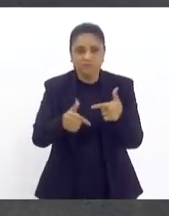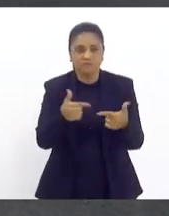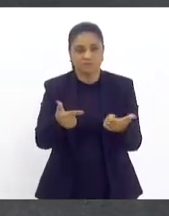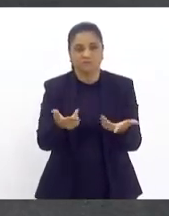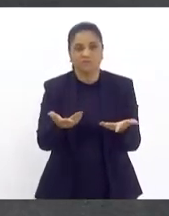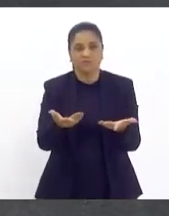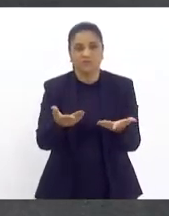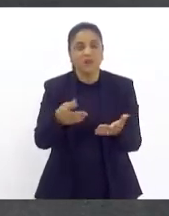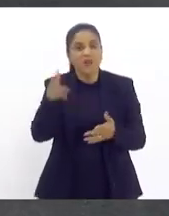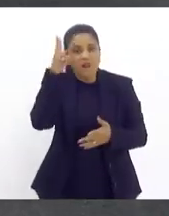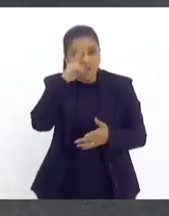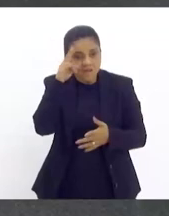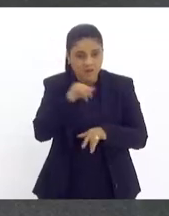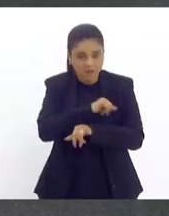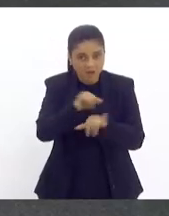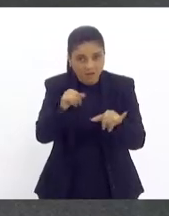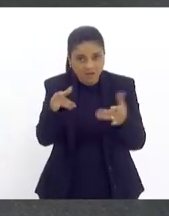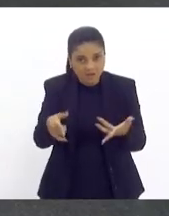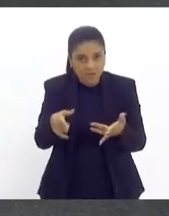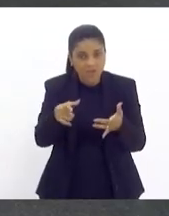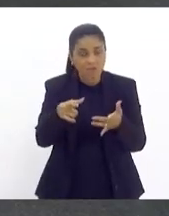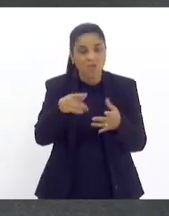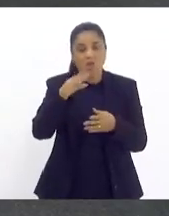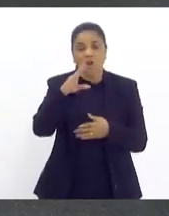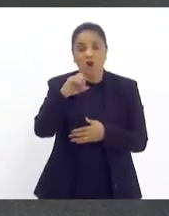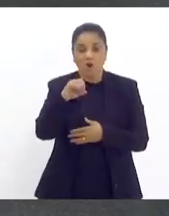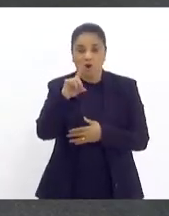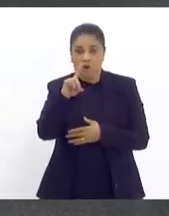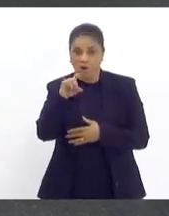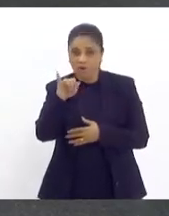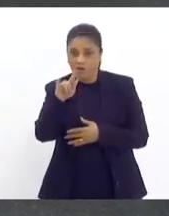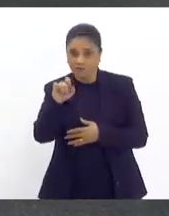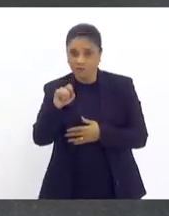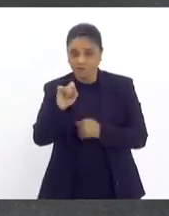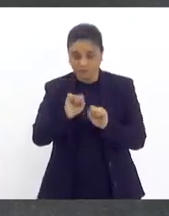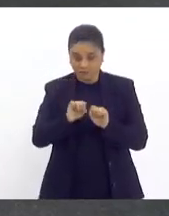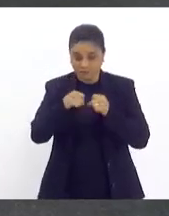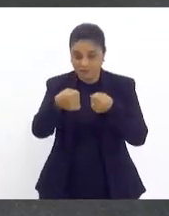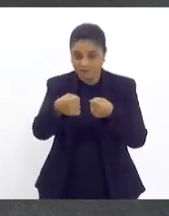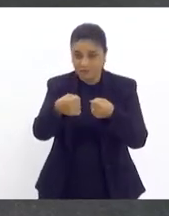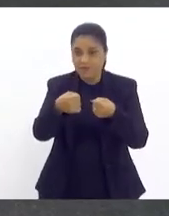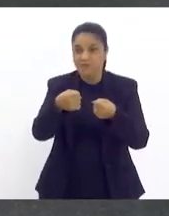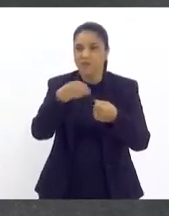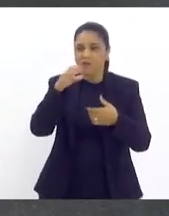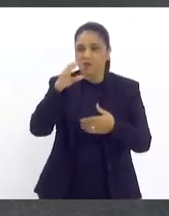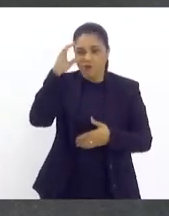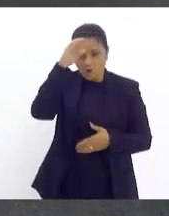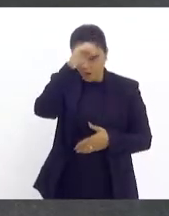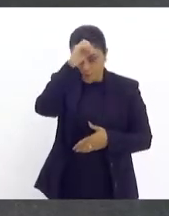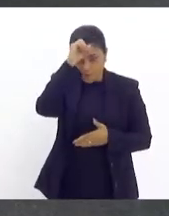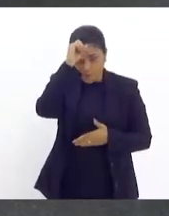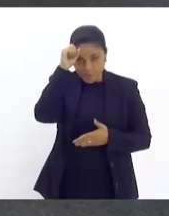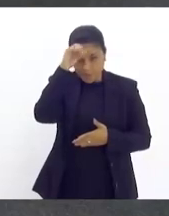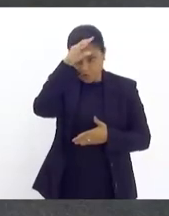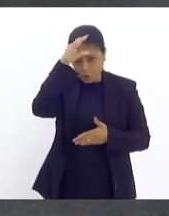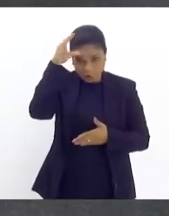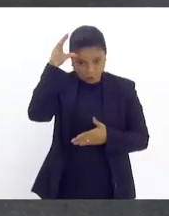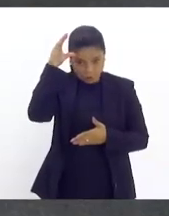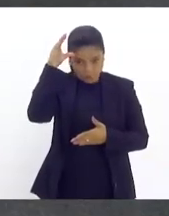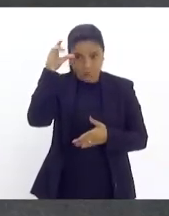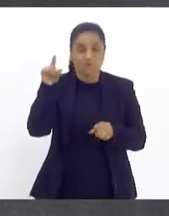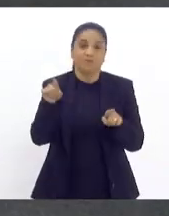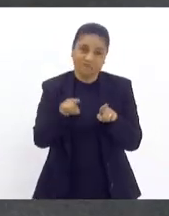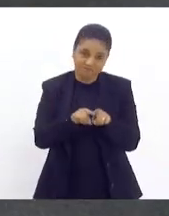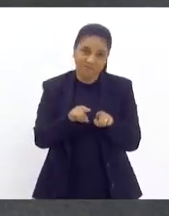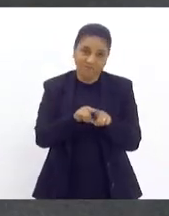empreendedora Lembrando aqui que a gente tá falando também do código de defesa dos consumidor e o código de defesa de consumidor diz que o serviço a ser